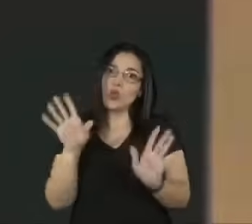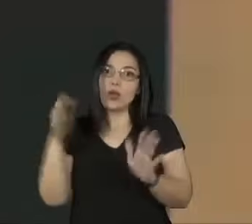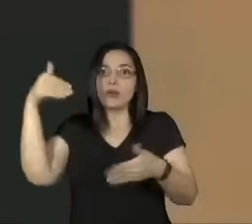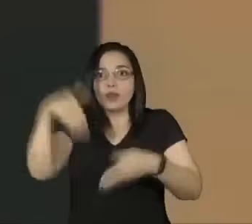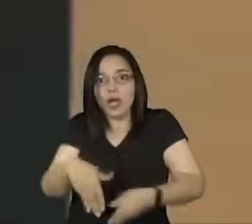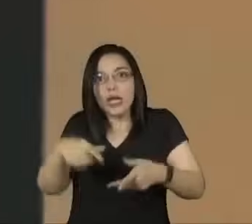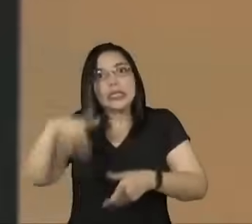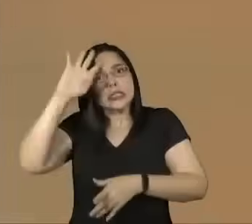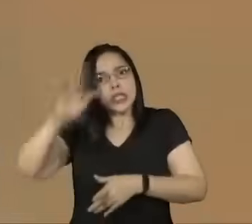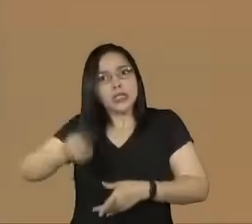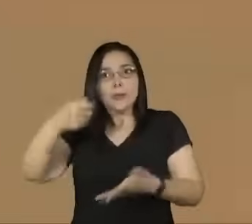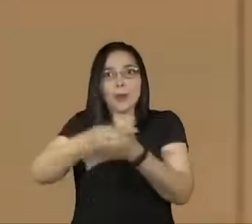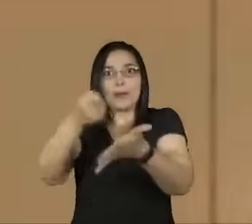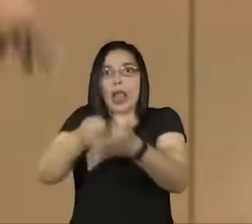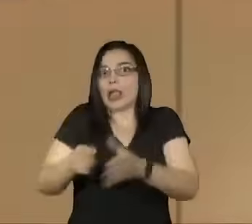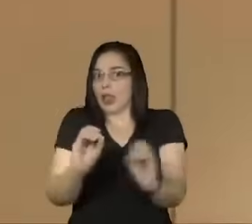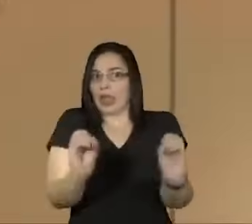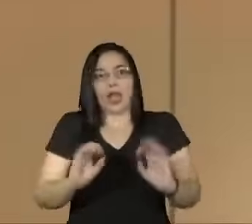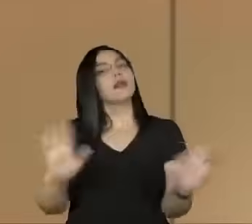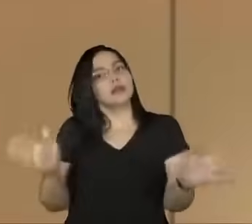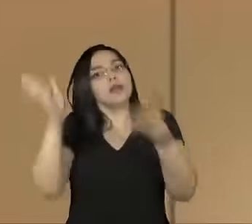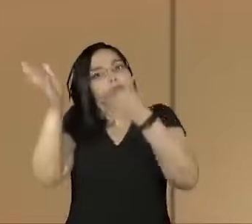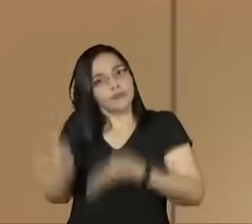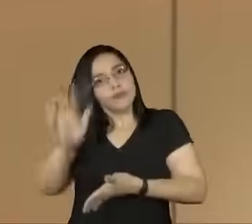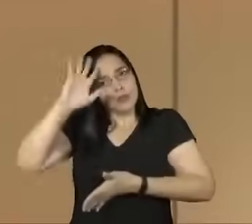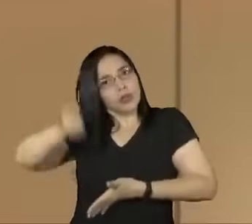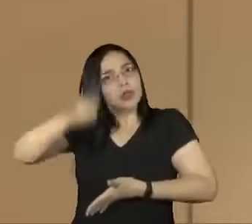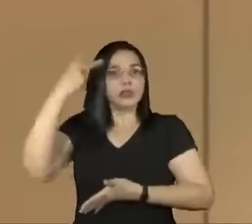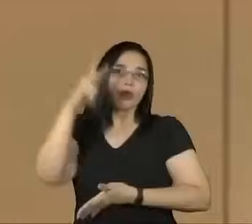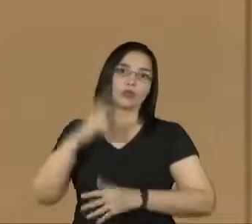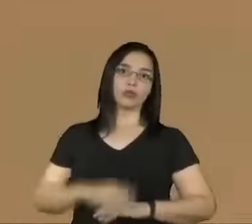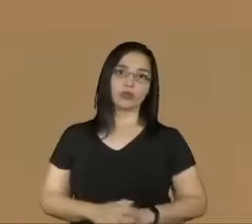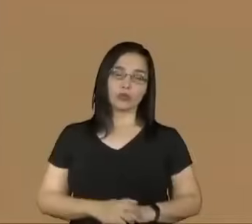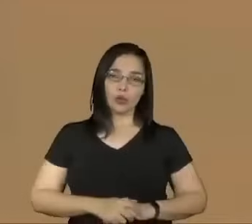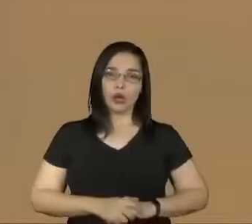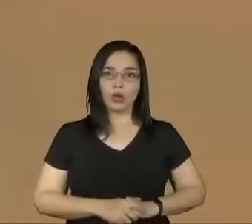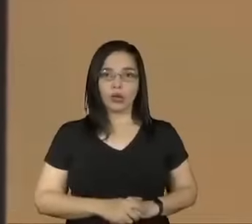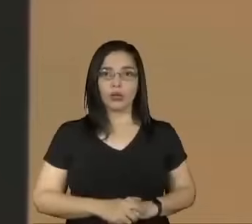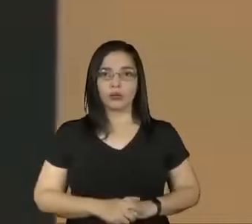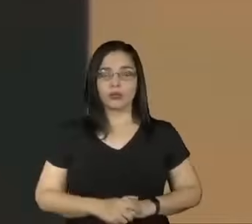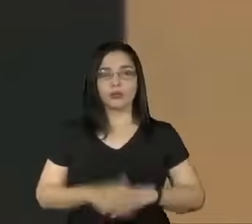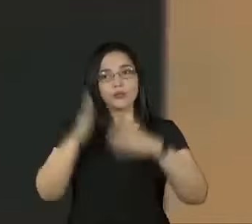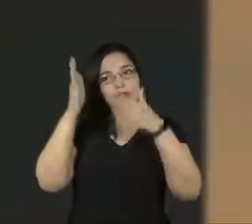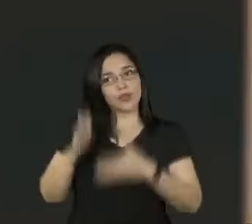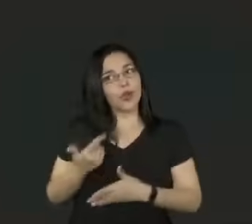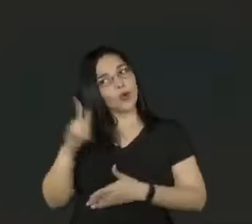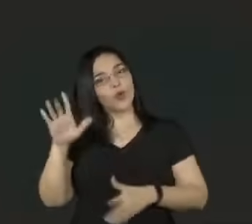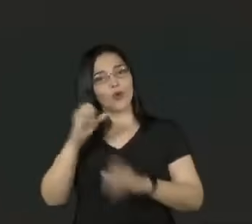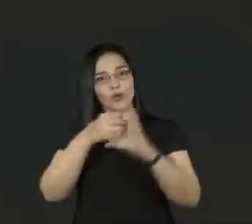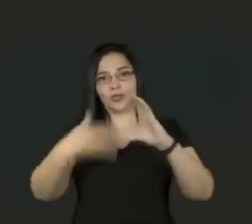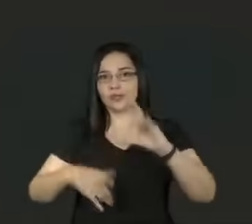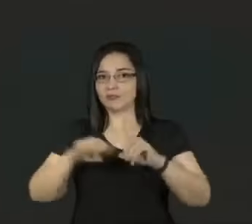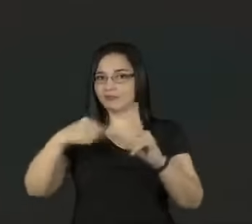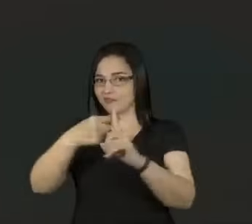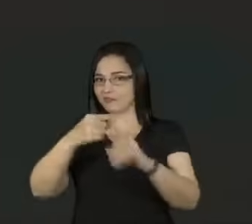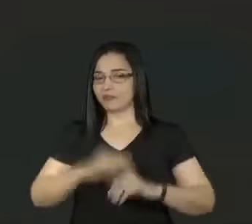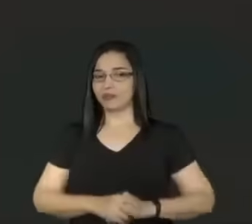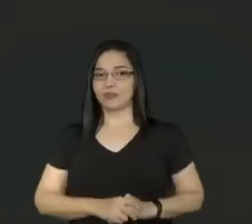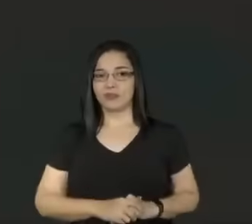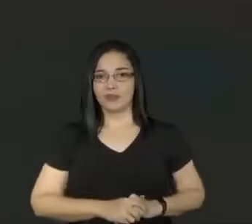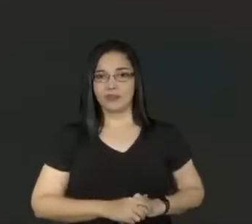aqui decidiu ninguém te obrigou Então seja fiel a sua decisão fiel é uma outra característica positiva